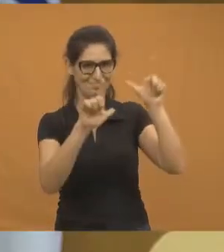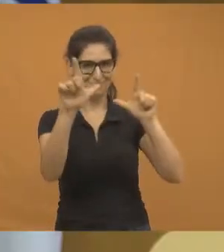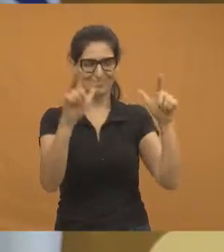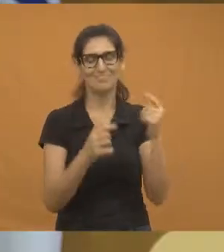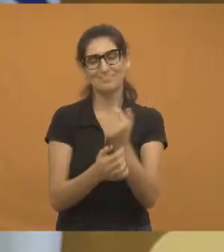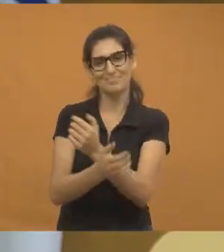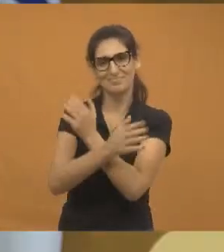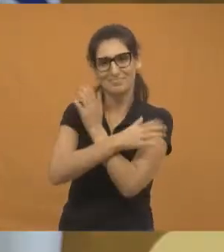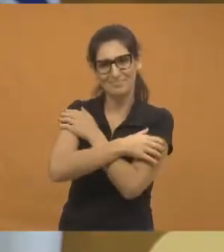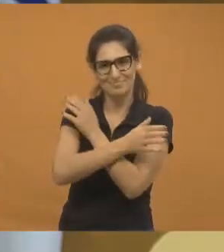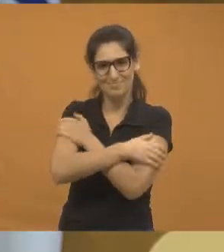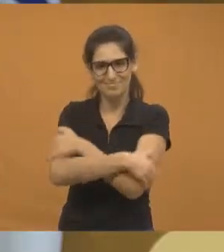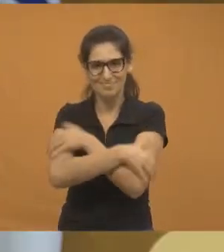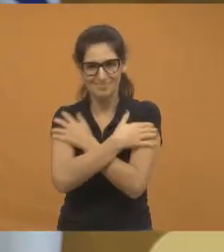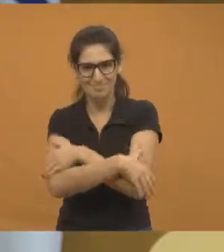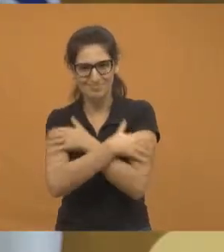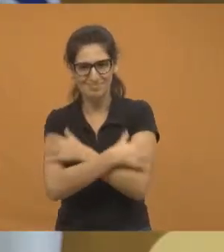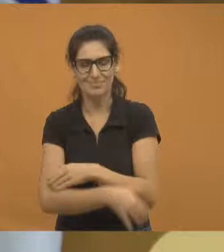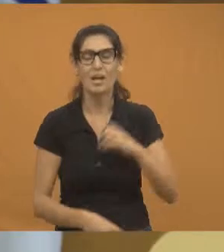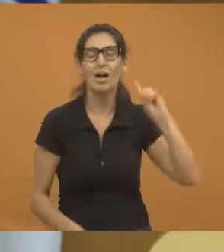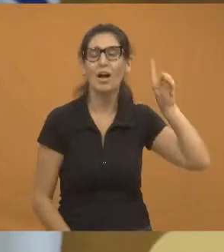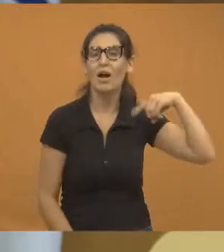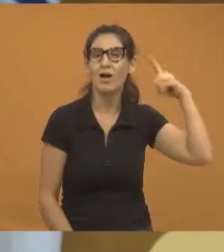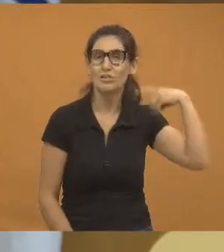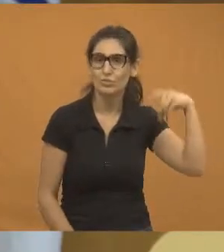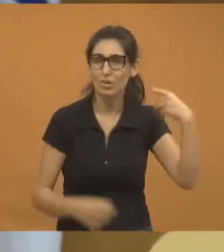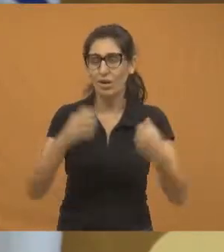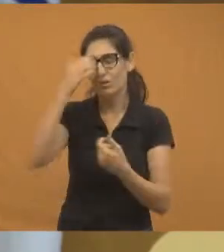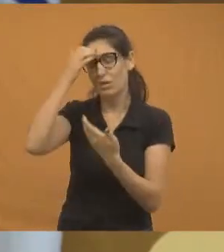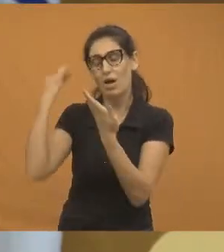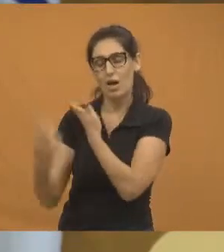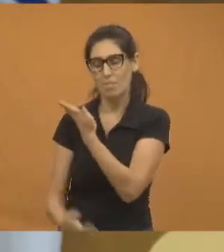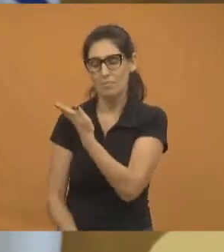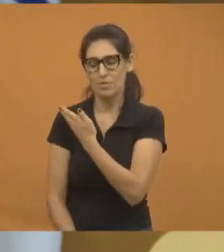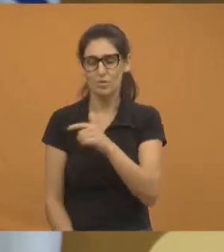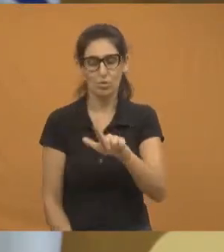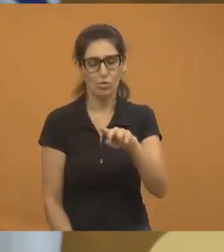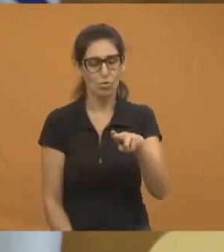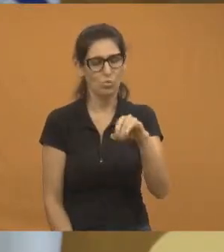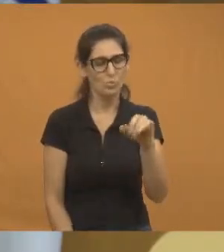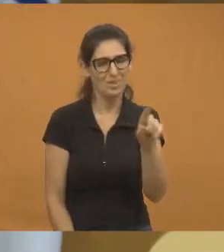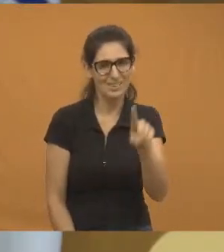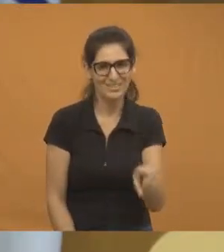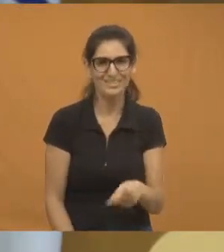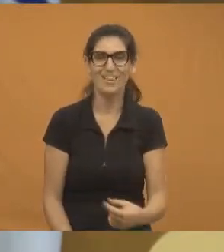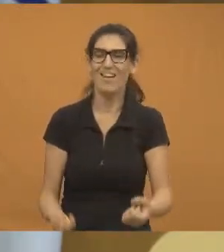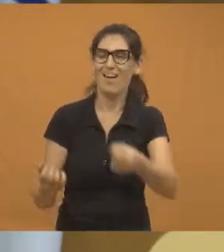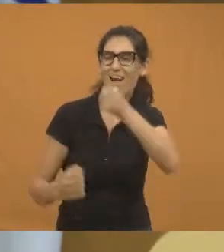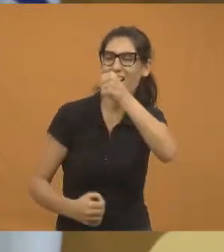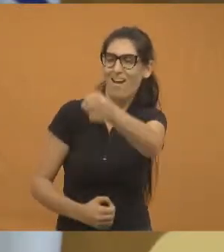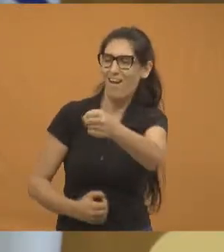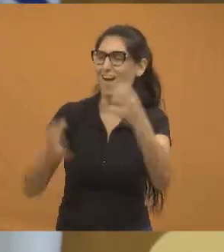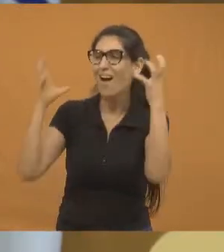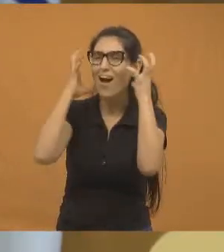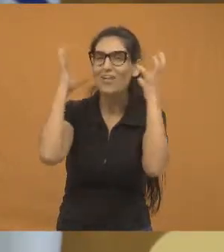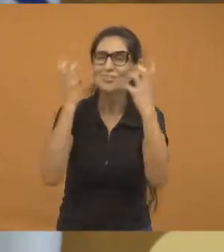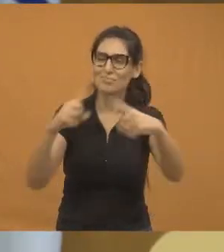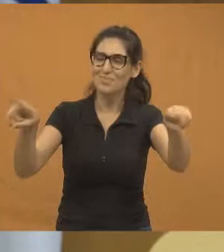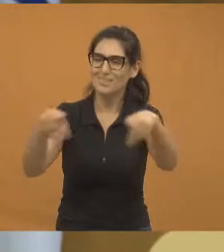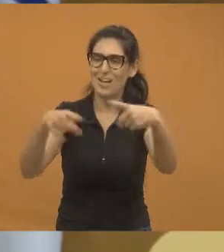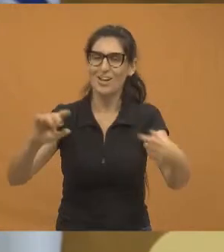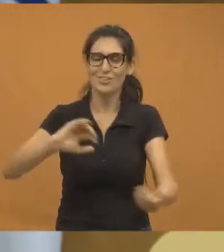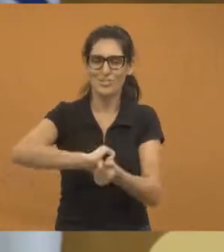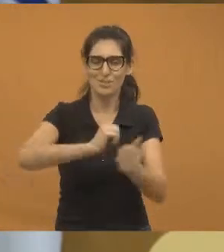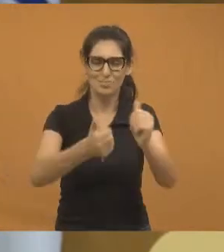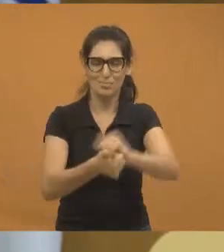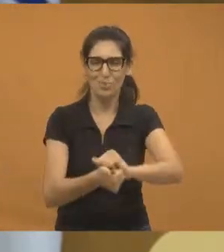abraço o nosso advogado amigo doutor luiz de oliveira comentarista da rádio mensagens sobre esportes e seu inseparável